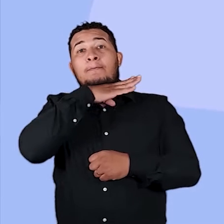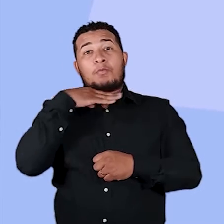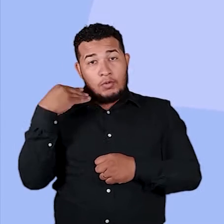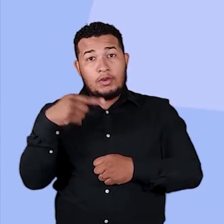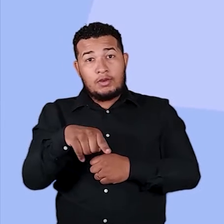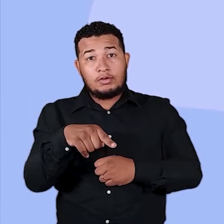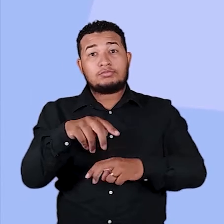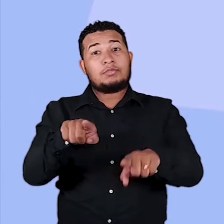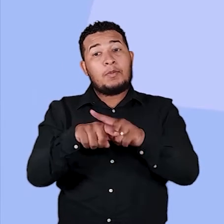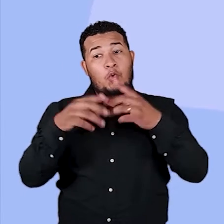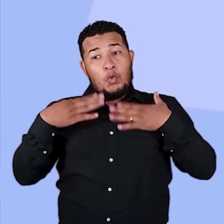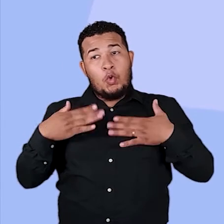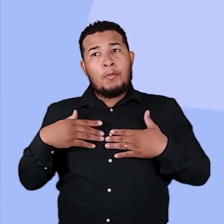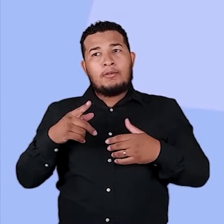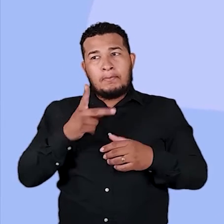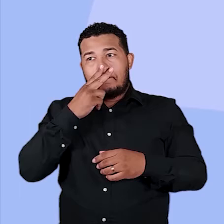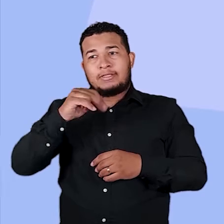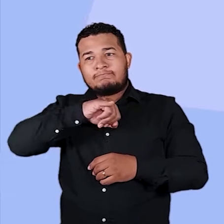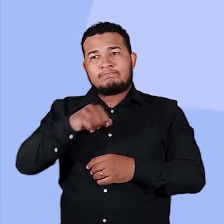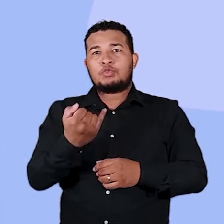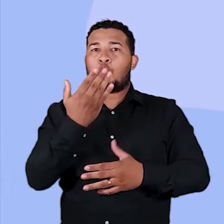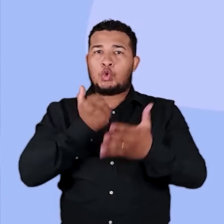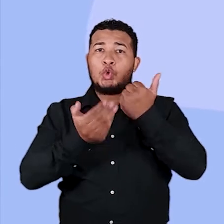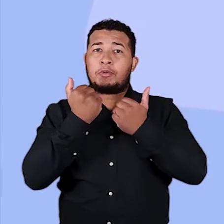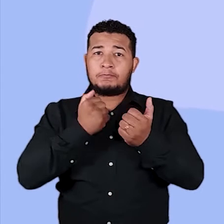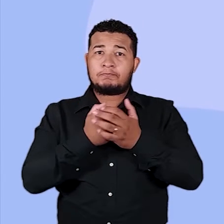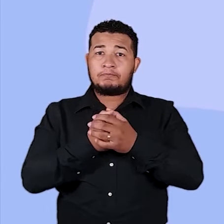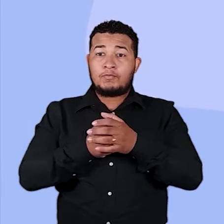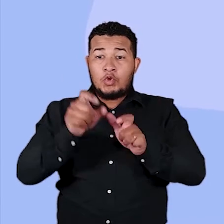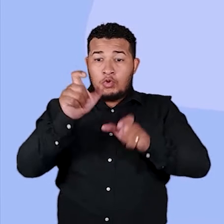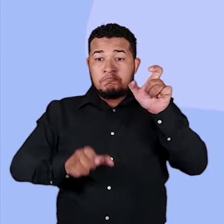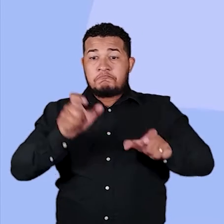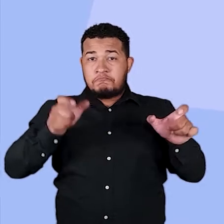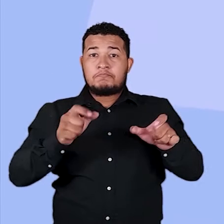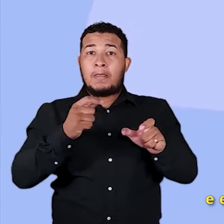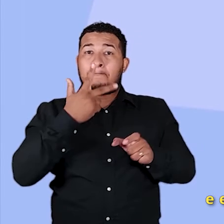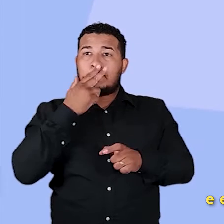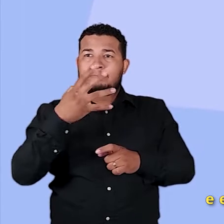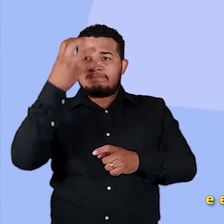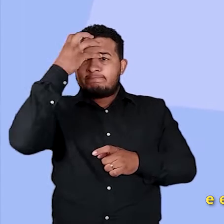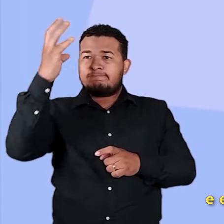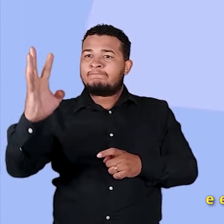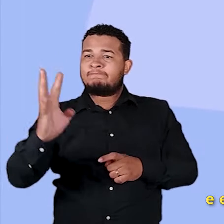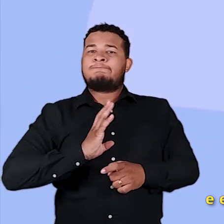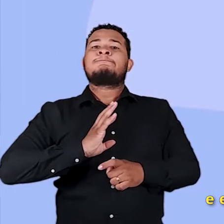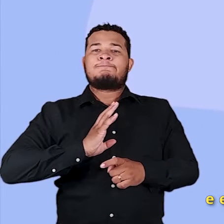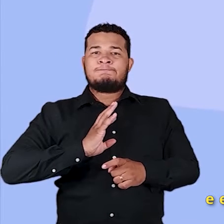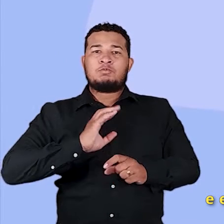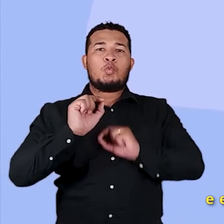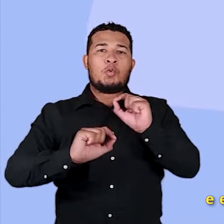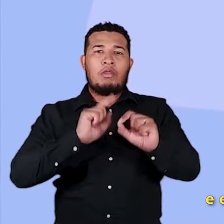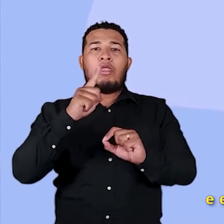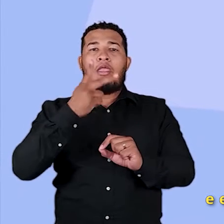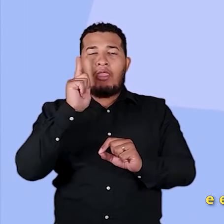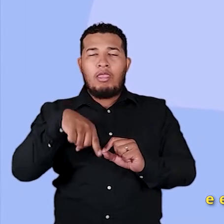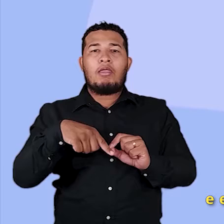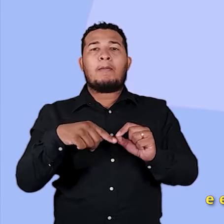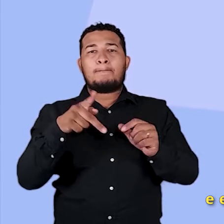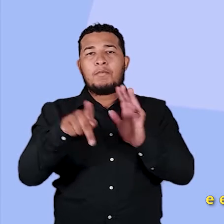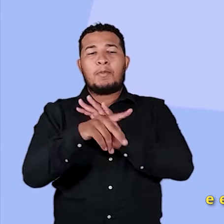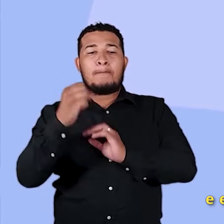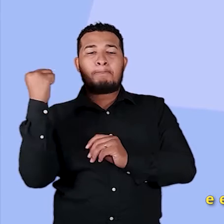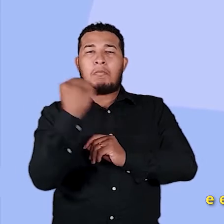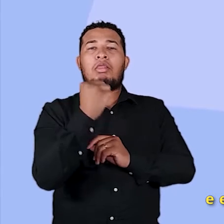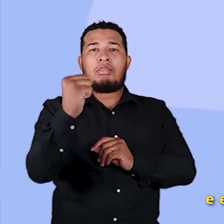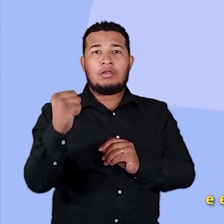dele serviu de alimento, a tripulação foi acusada de assassinato e esse caso, gente,